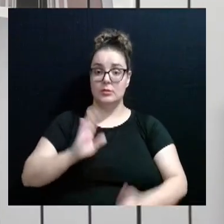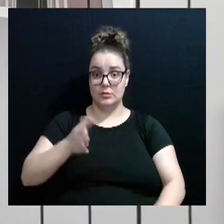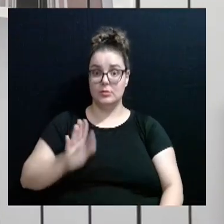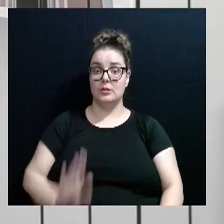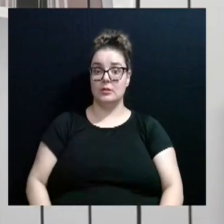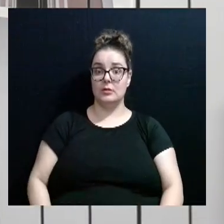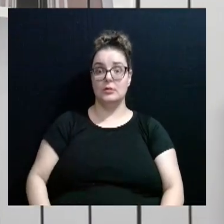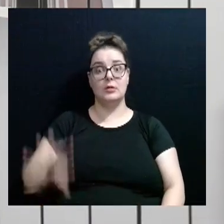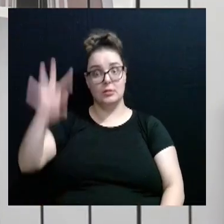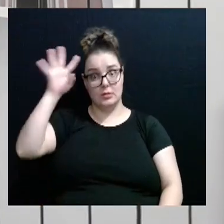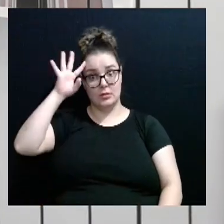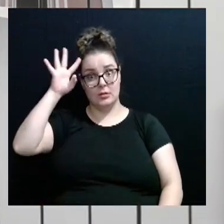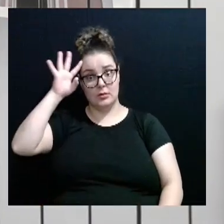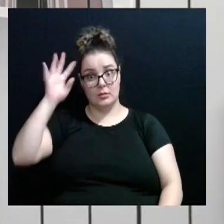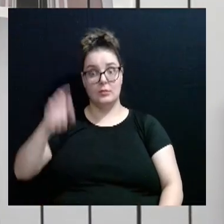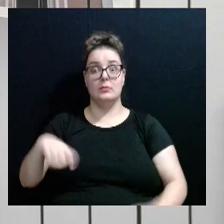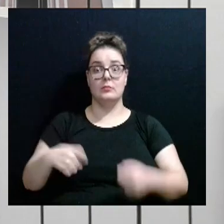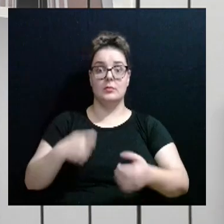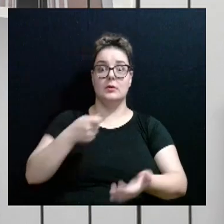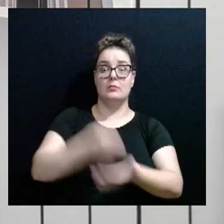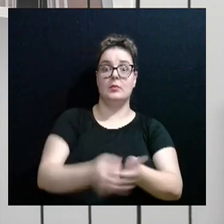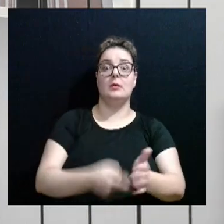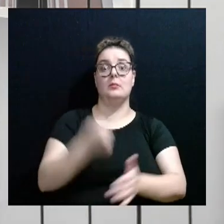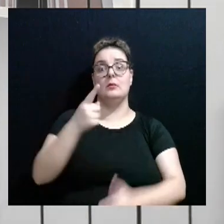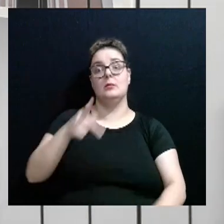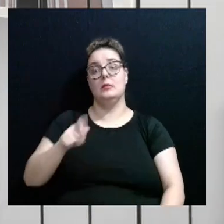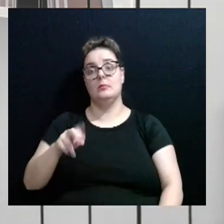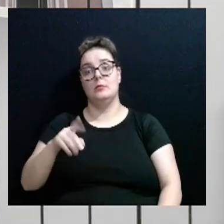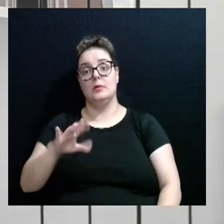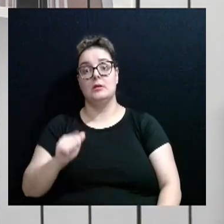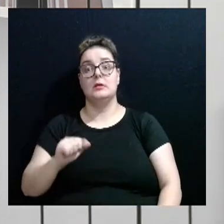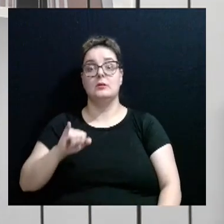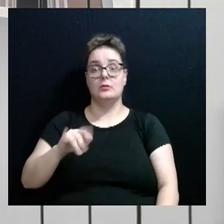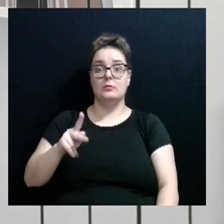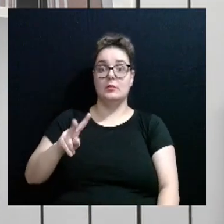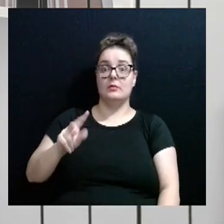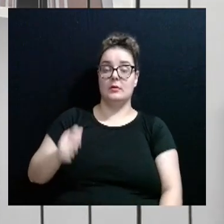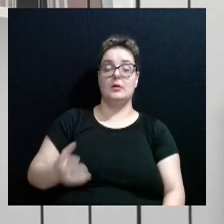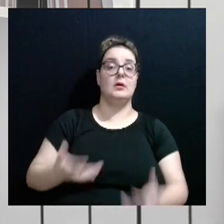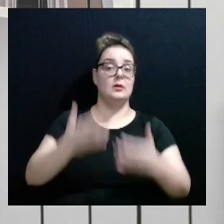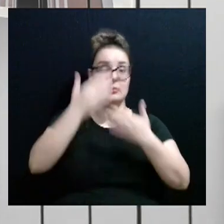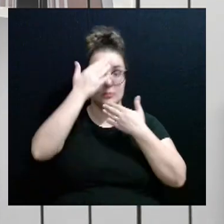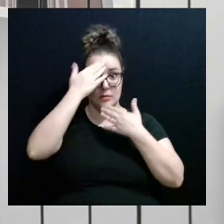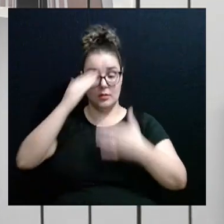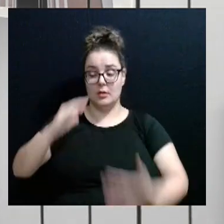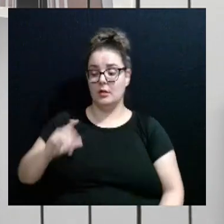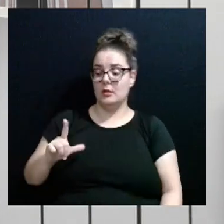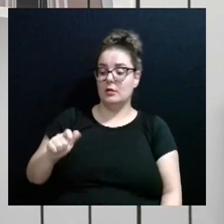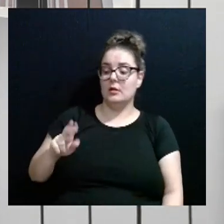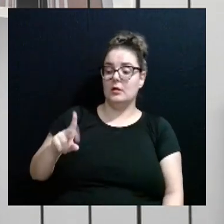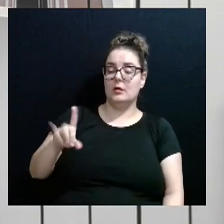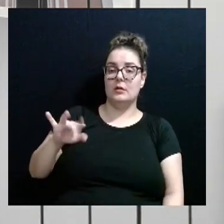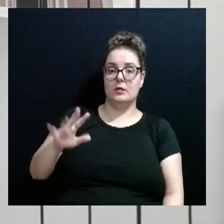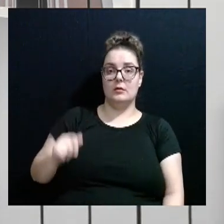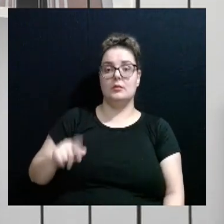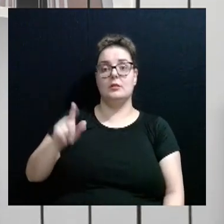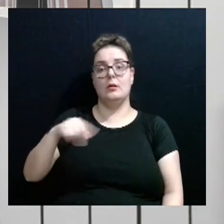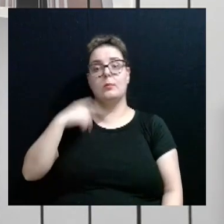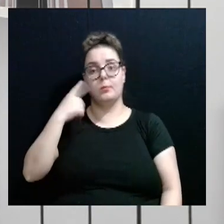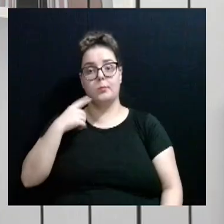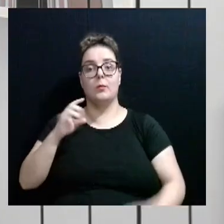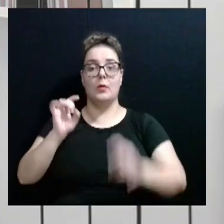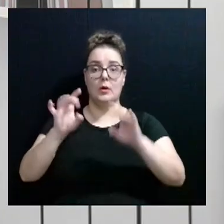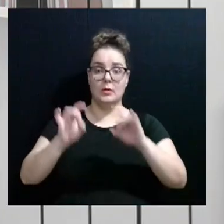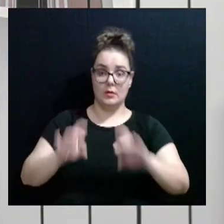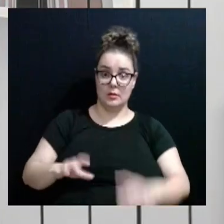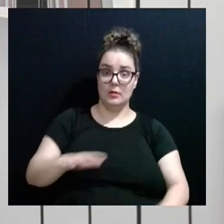quarta-feira, então, já preciso pagar a primeira parcela do IPVA. Quero agradecer também a Cláudia Rossetti Pfeiffer, que é advogada especializada